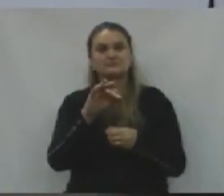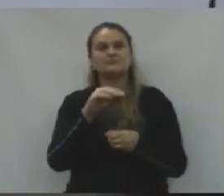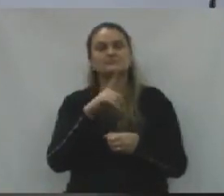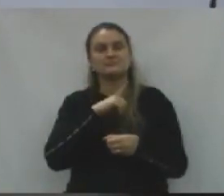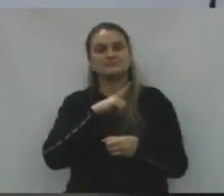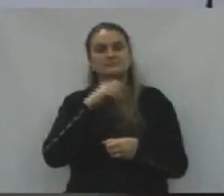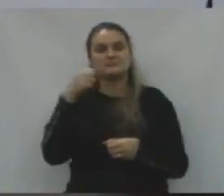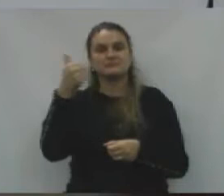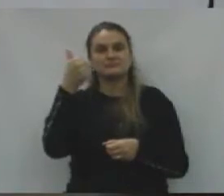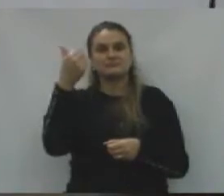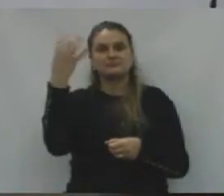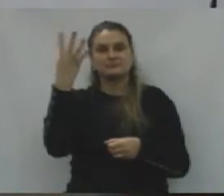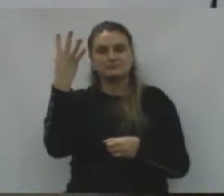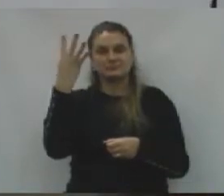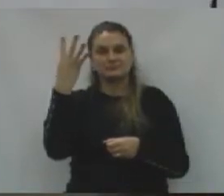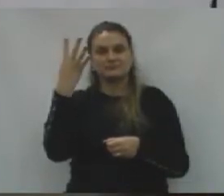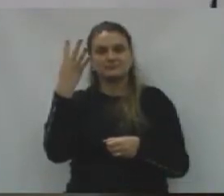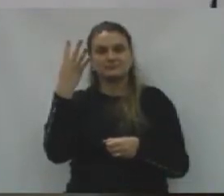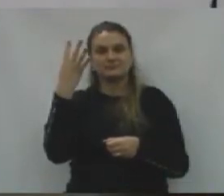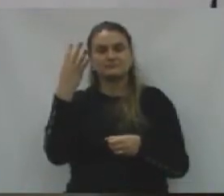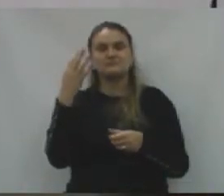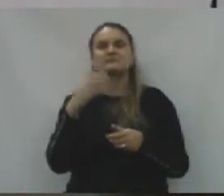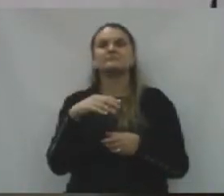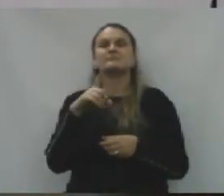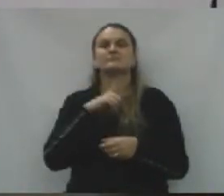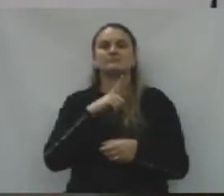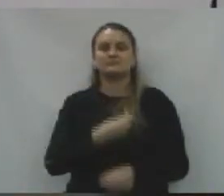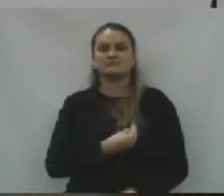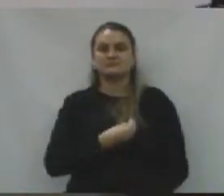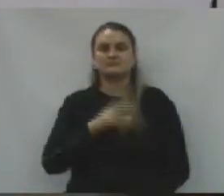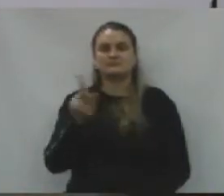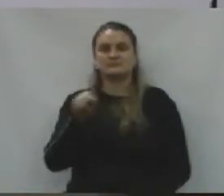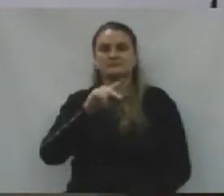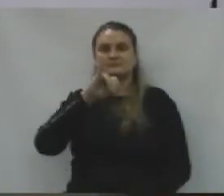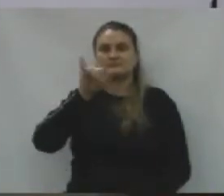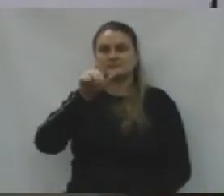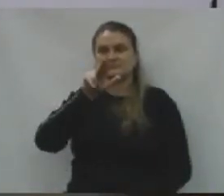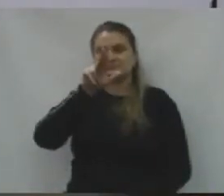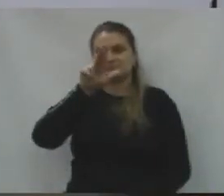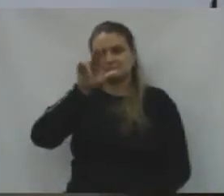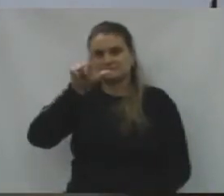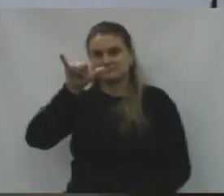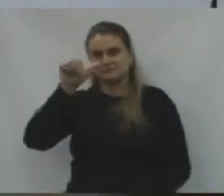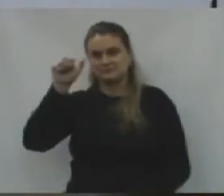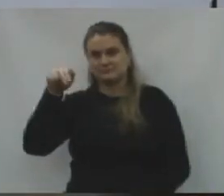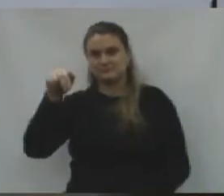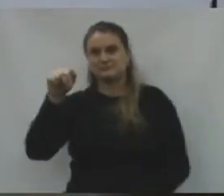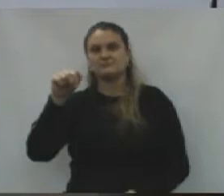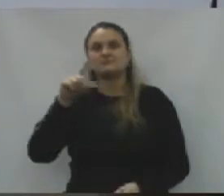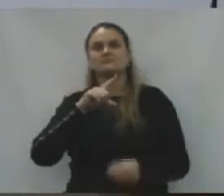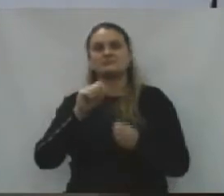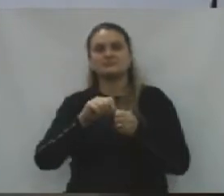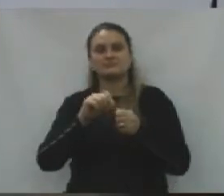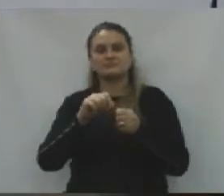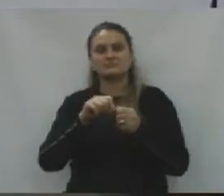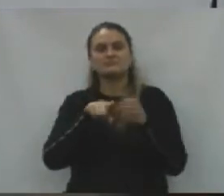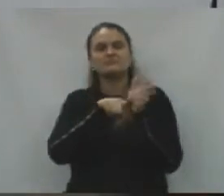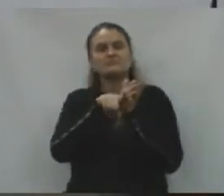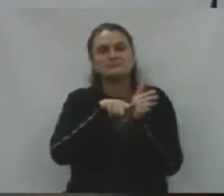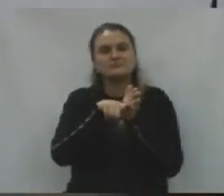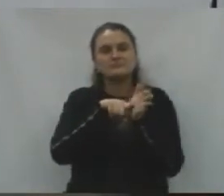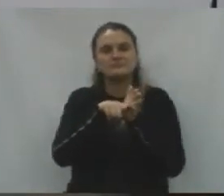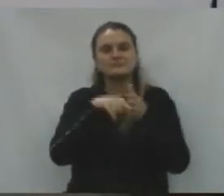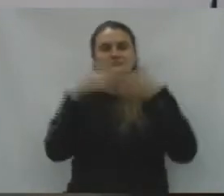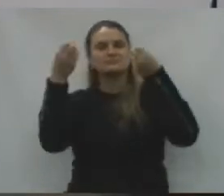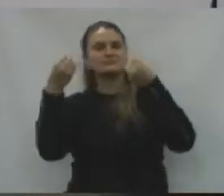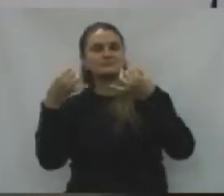à 14ª edição esse ano, está aqui presente a professora Juliana Biscaia, quem coordenou o Encontro Anual de Produção Científica da